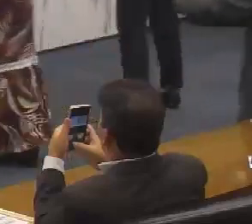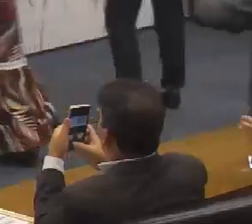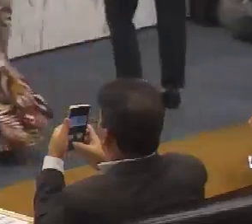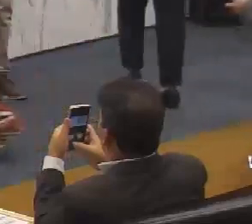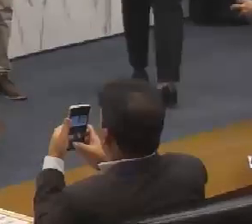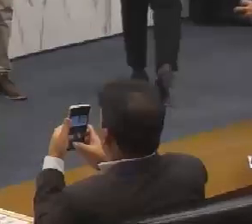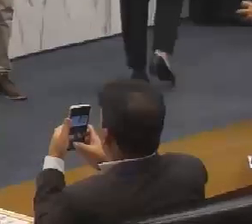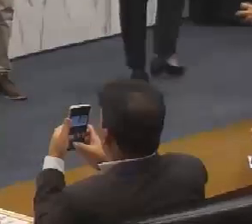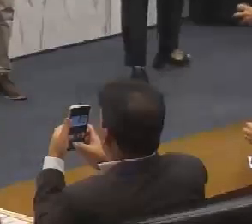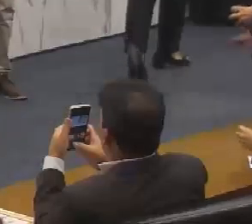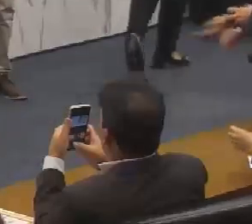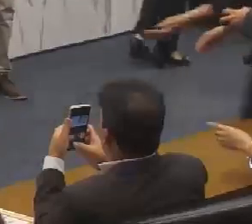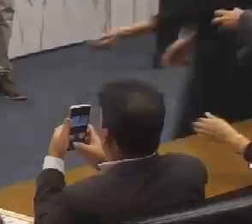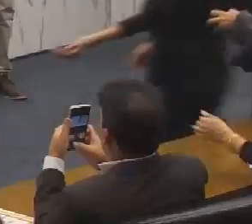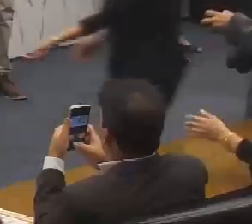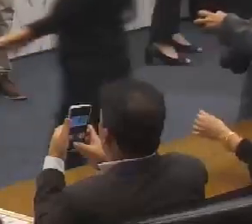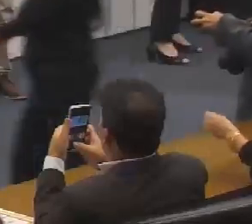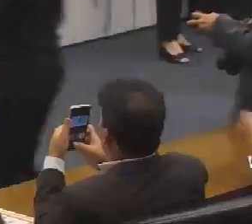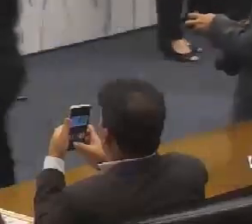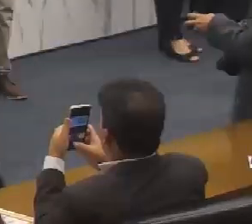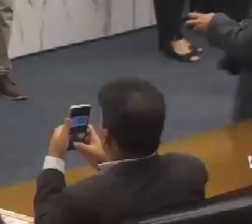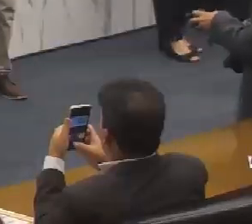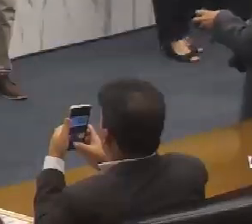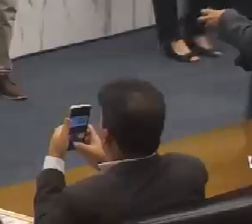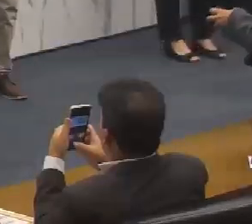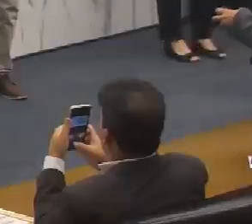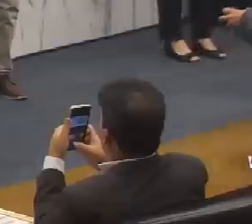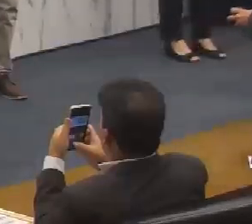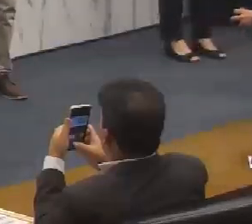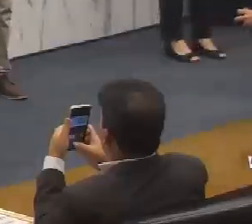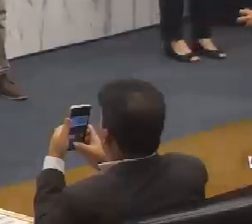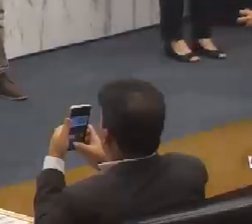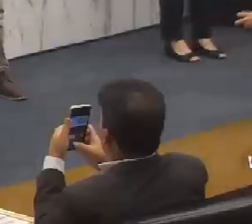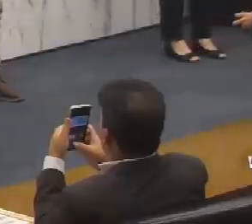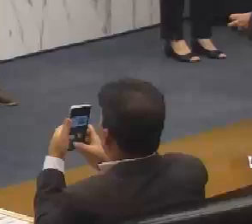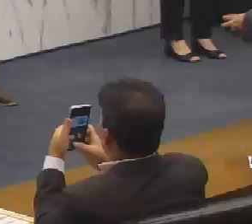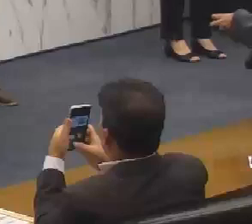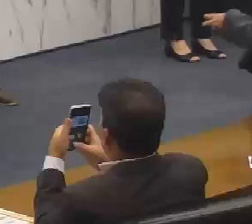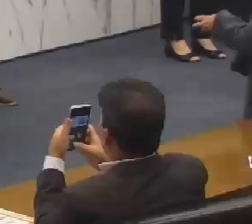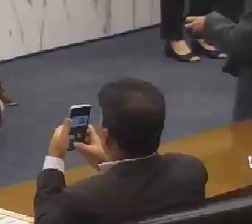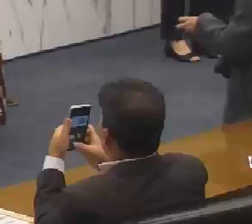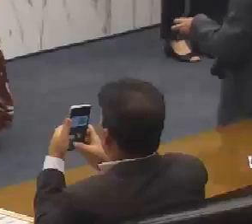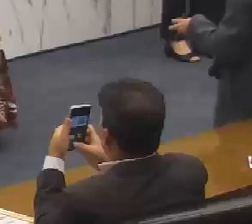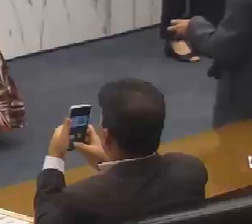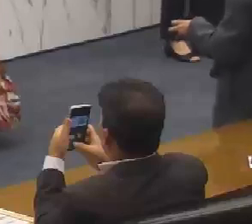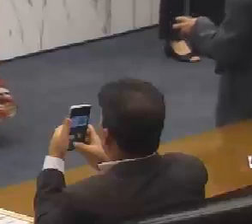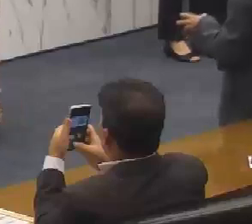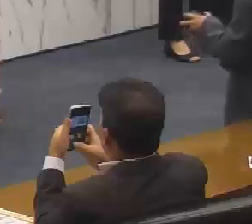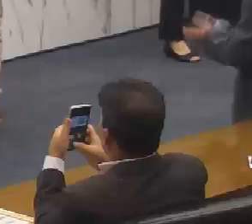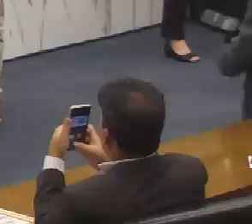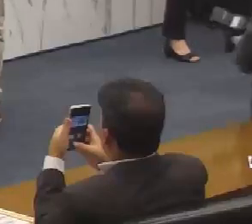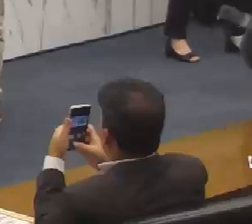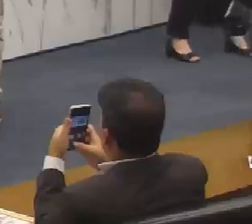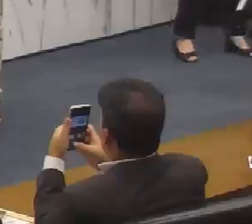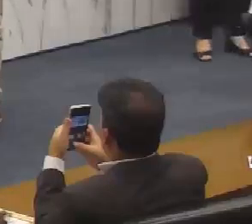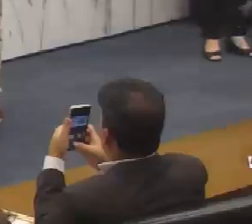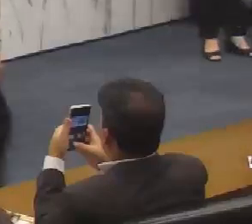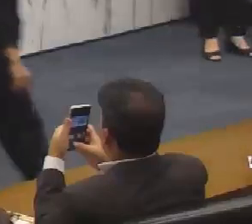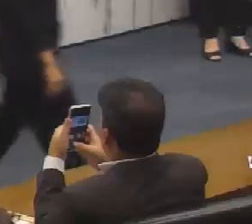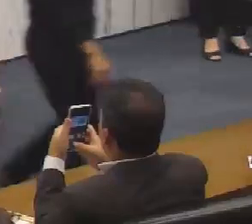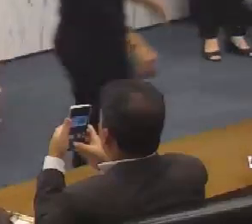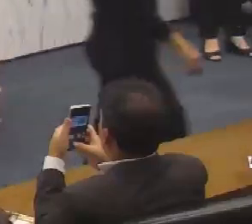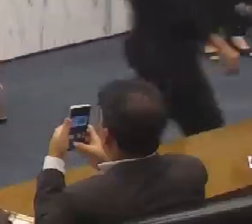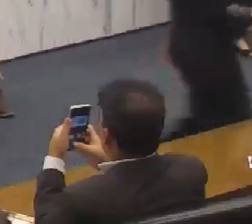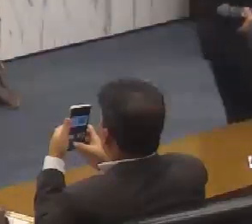se compartilhar. Também não é sobre correr contra o tempo pra ter sempre mais,